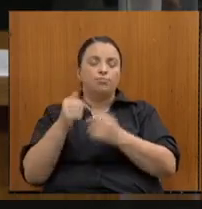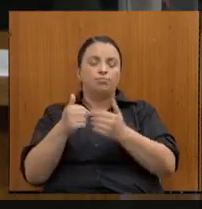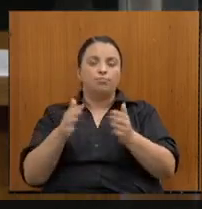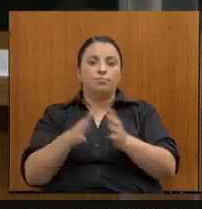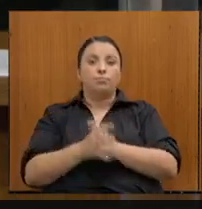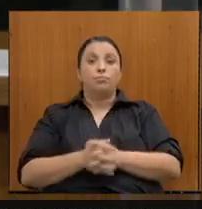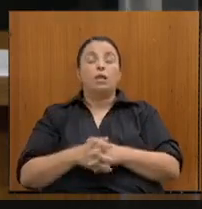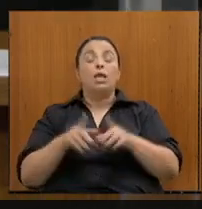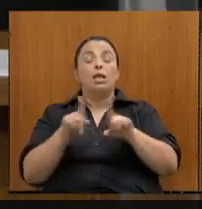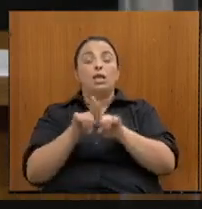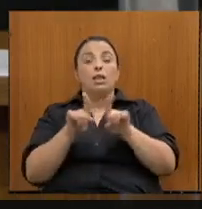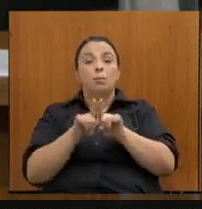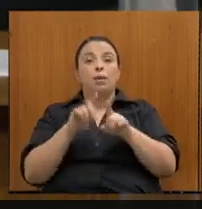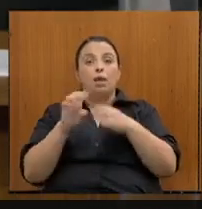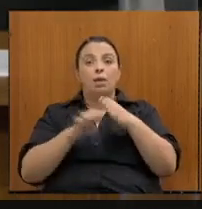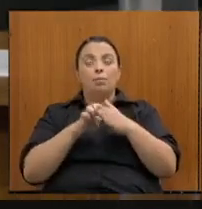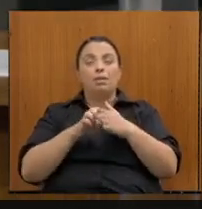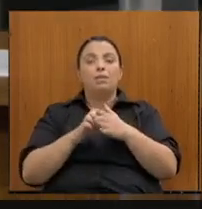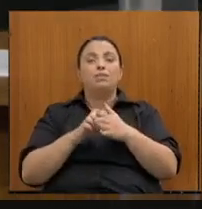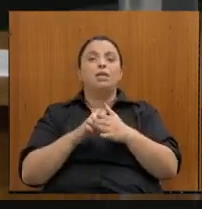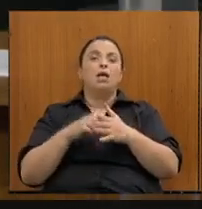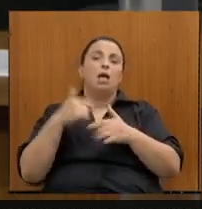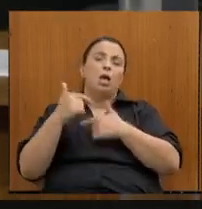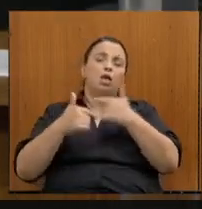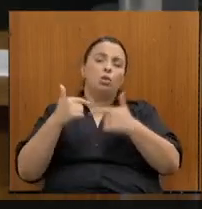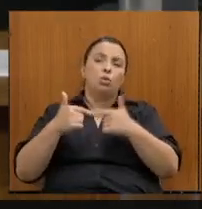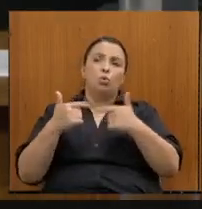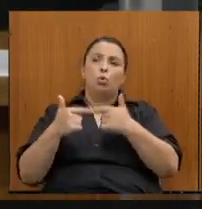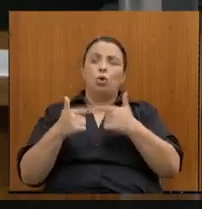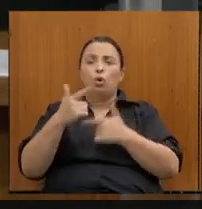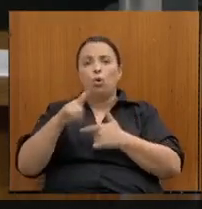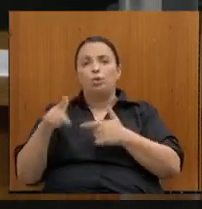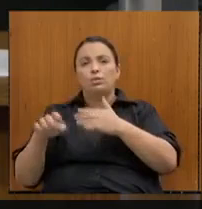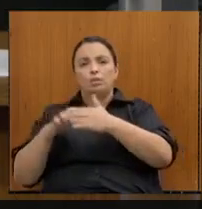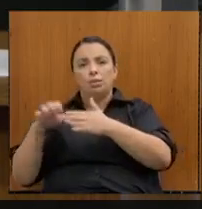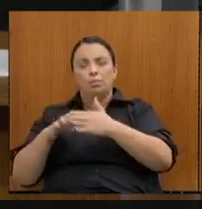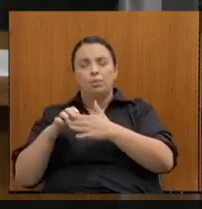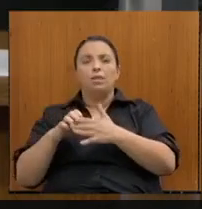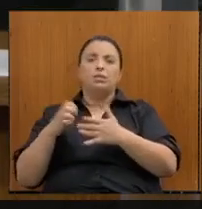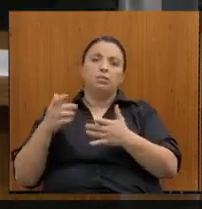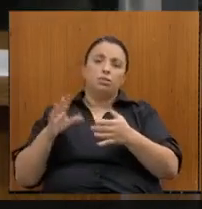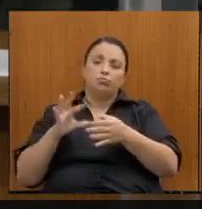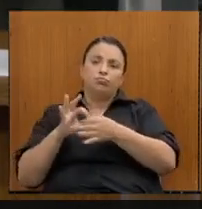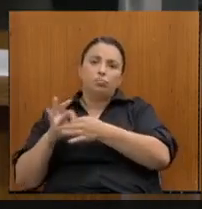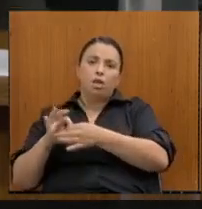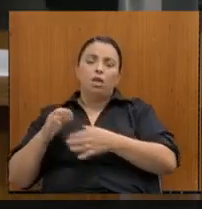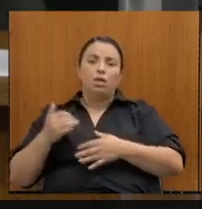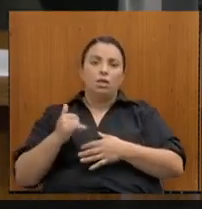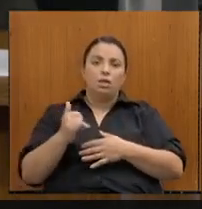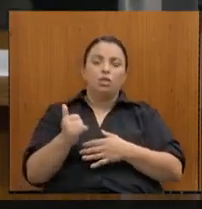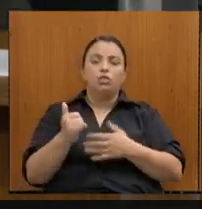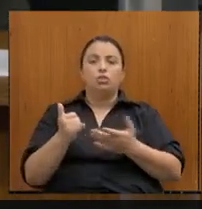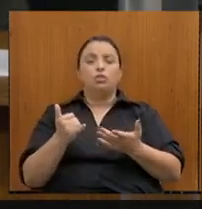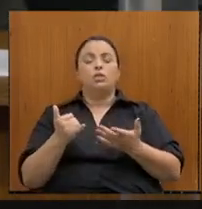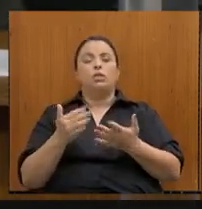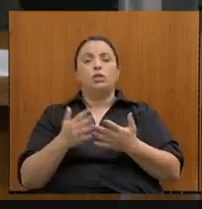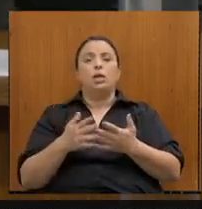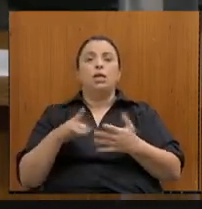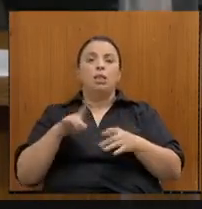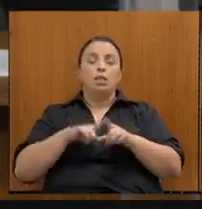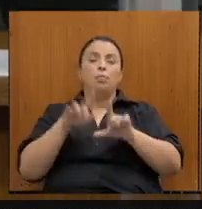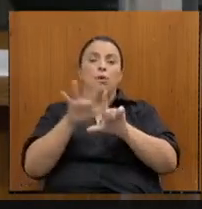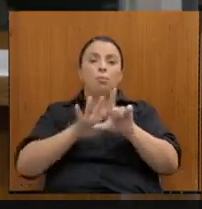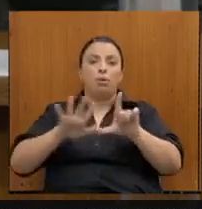setores do ramo de energia elétrica né seja ele solar na prestação de serviços e também uma plataforma de